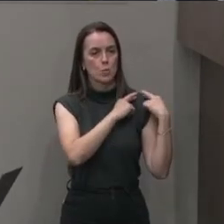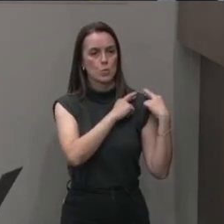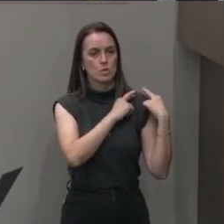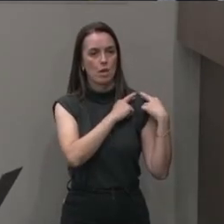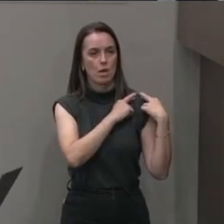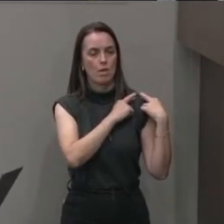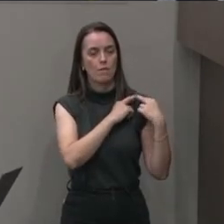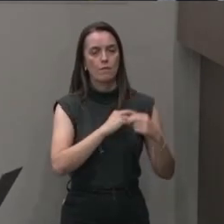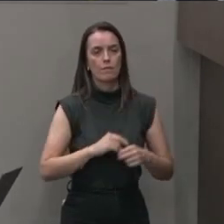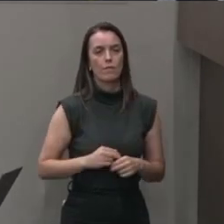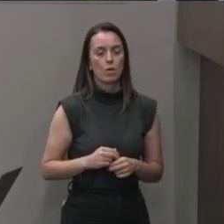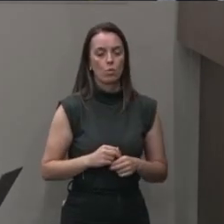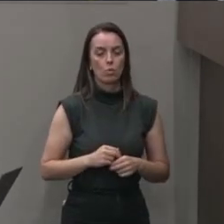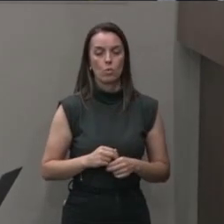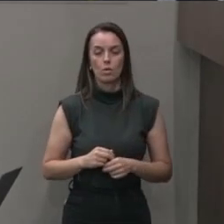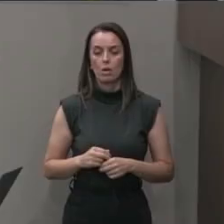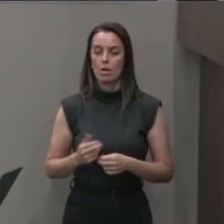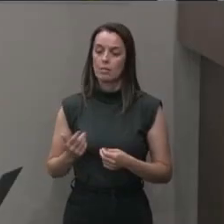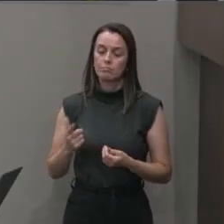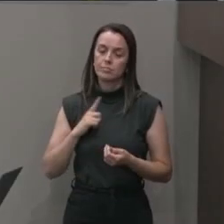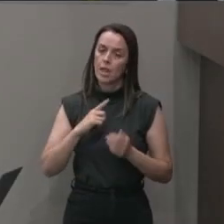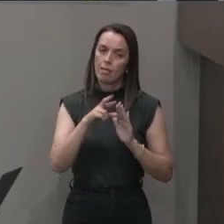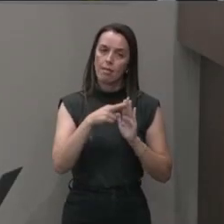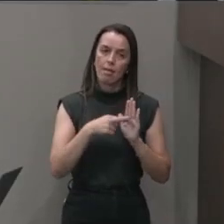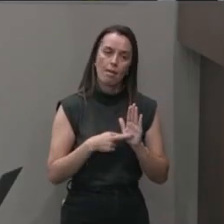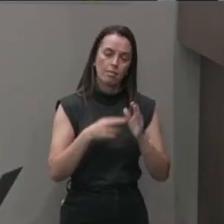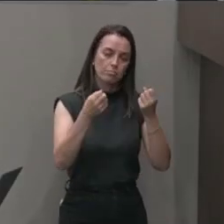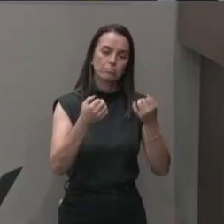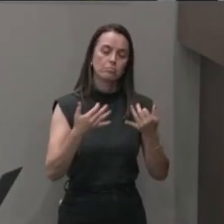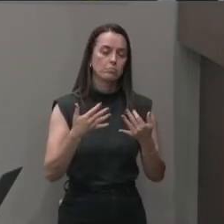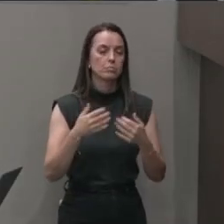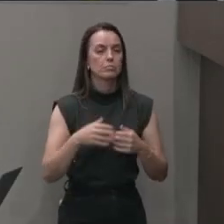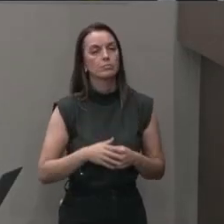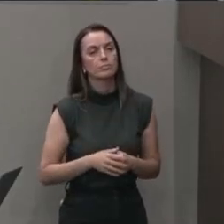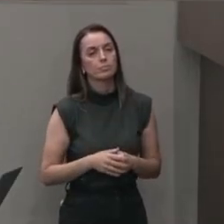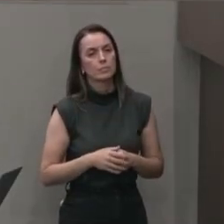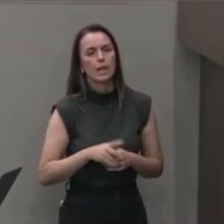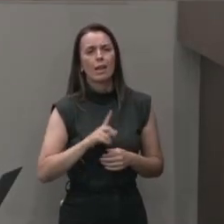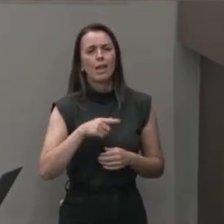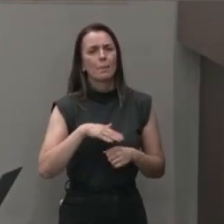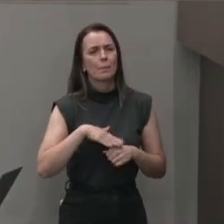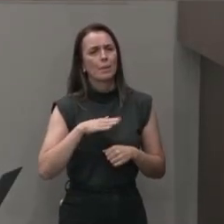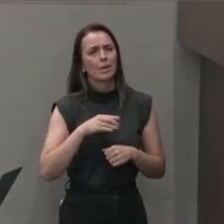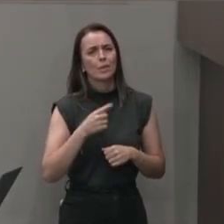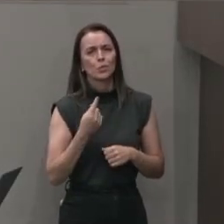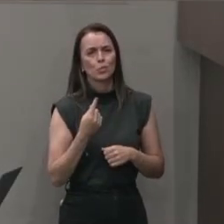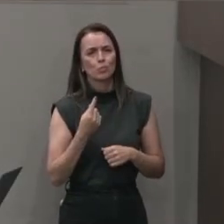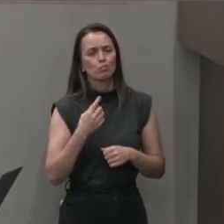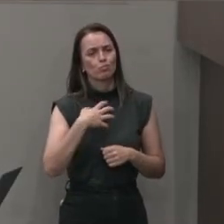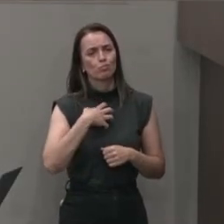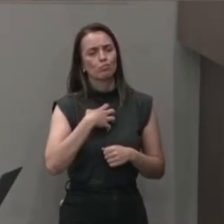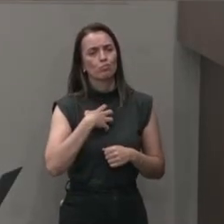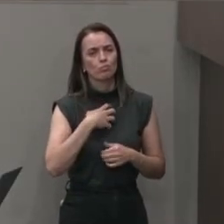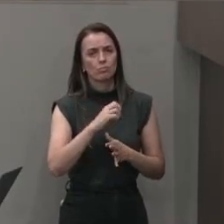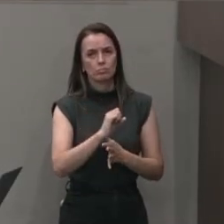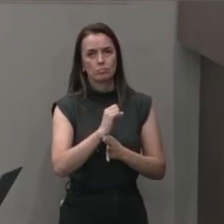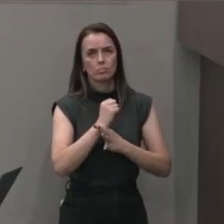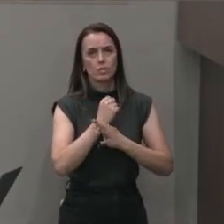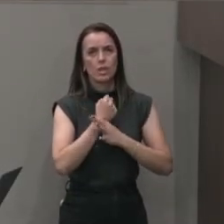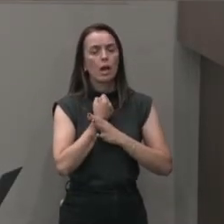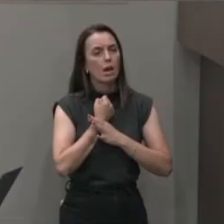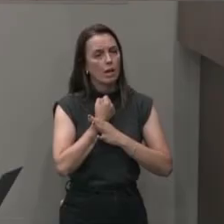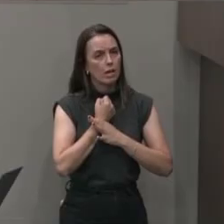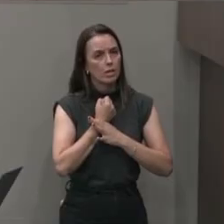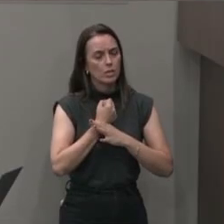se tem a sua regra, o seu regramento interno. E apenas isso aqui é mais uma ferramenta para garantirmos que ninguém pense em